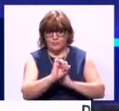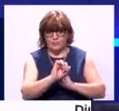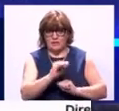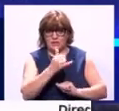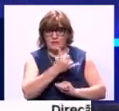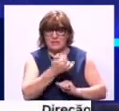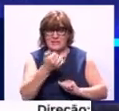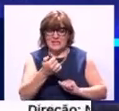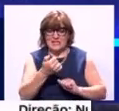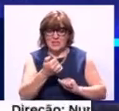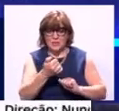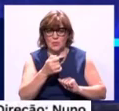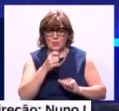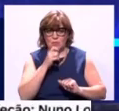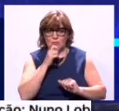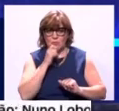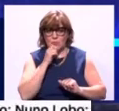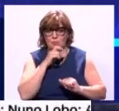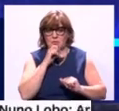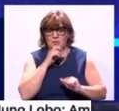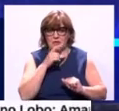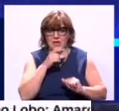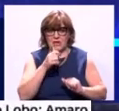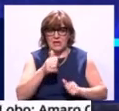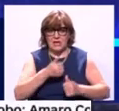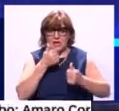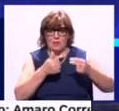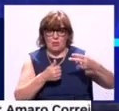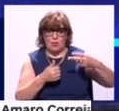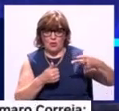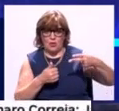25 títulos possíveis, não é? Ganhamos dois.